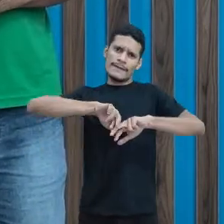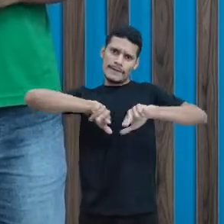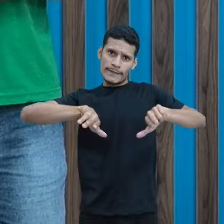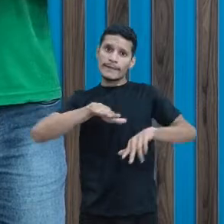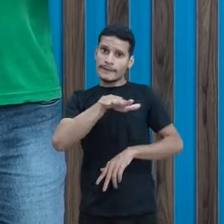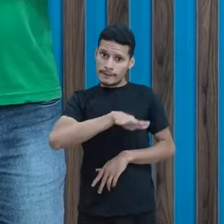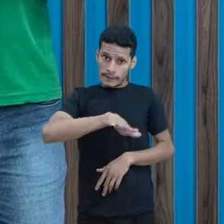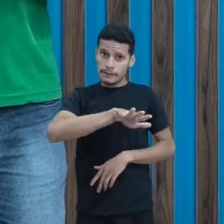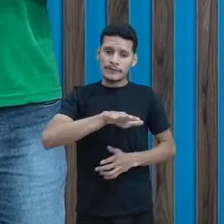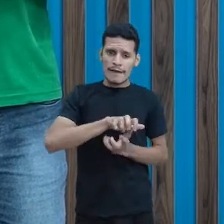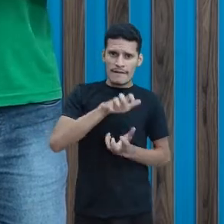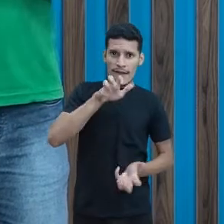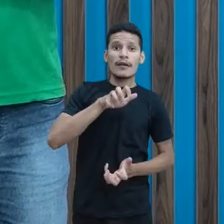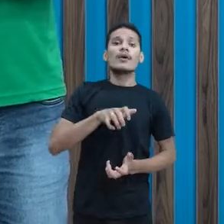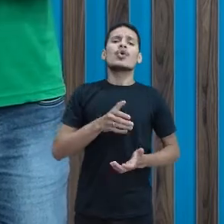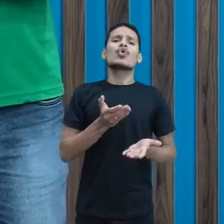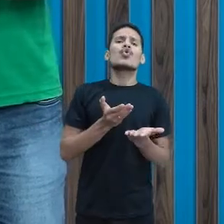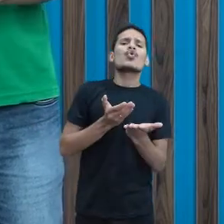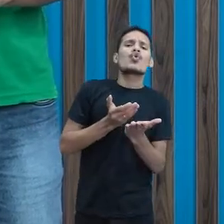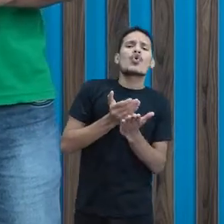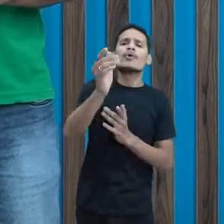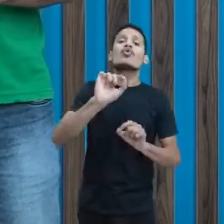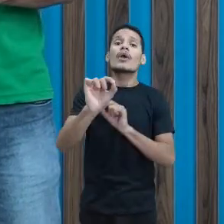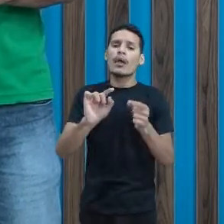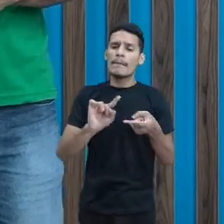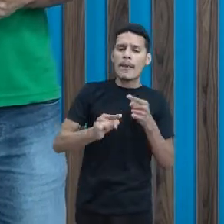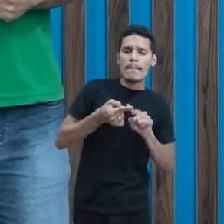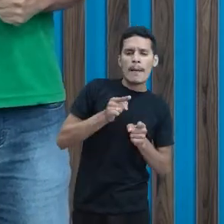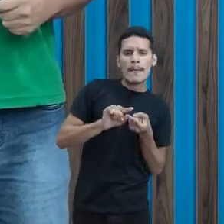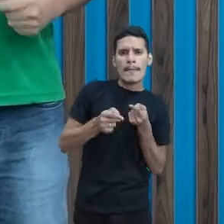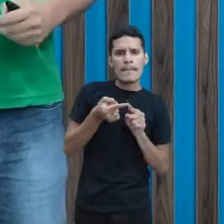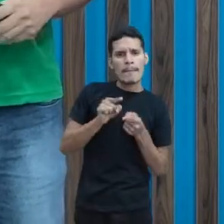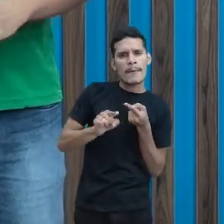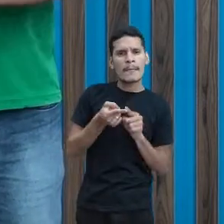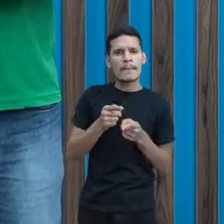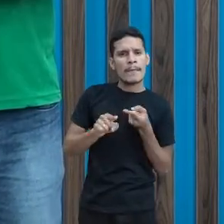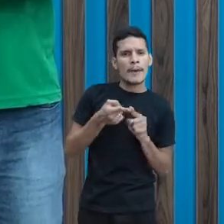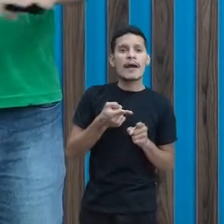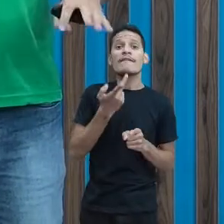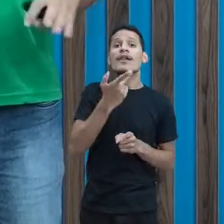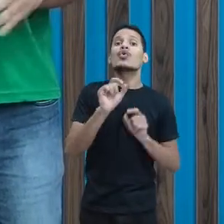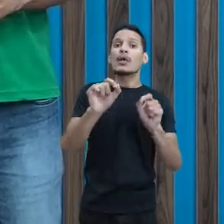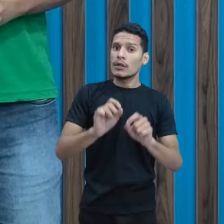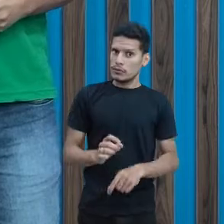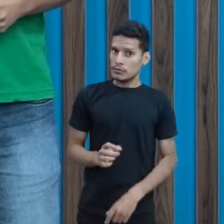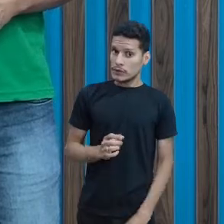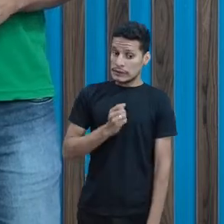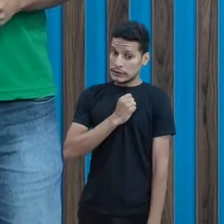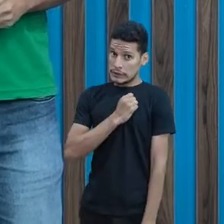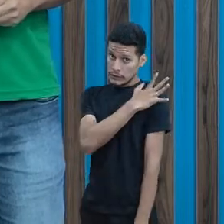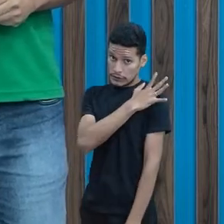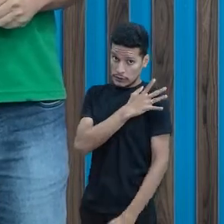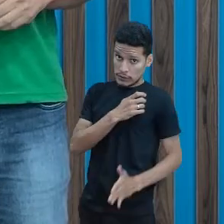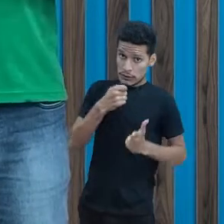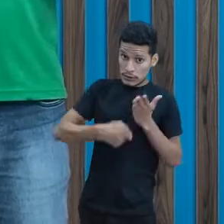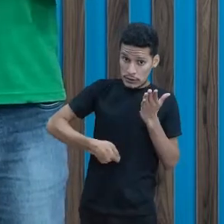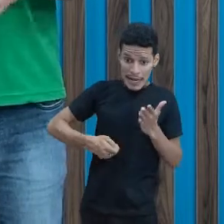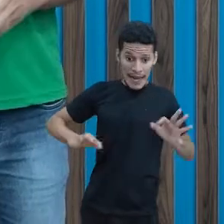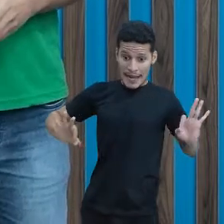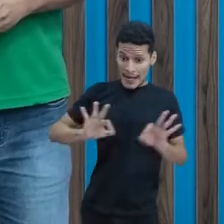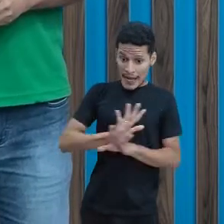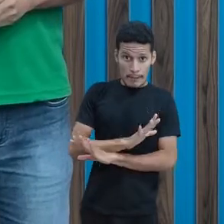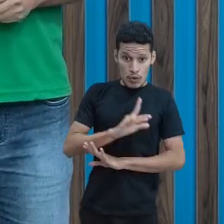setores, começaram a se articular, a fazer grupos e disseram assim, bom, se o regime realmente rompeu com a